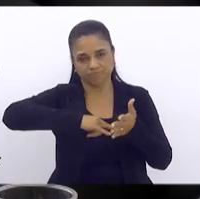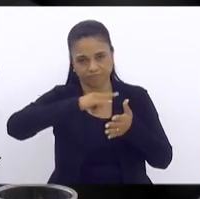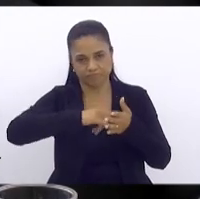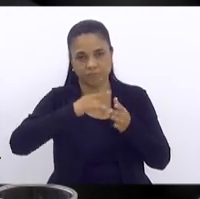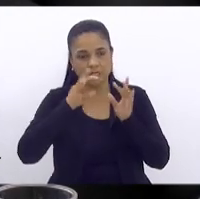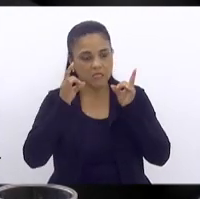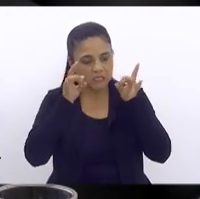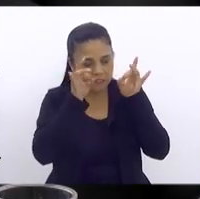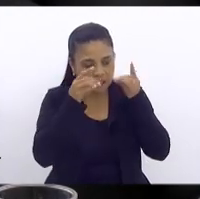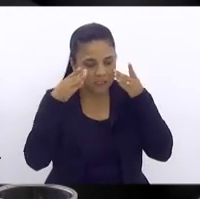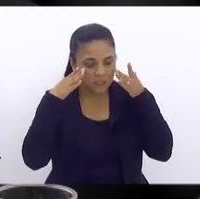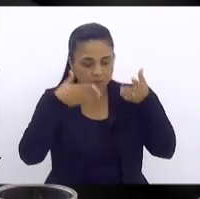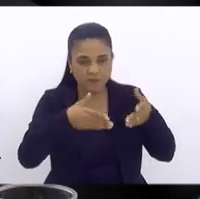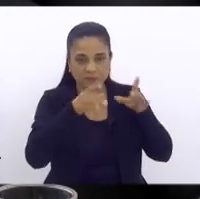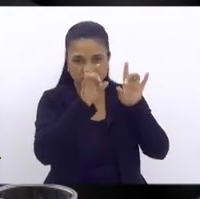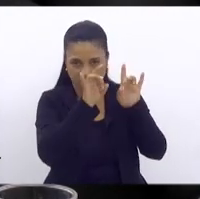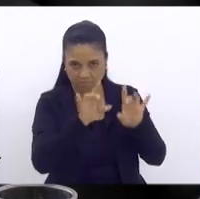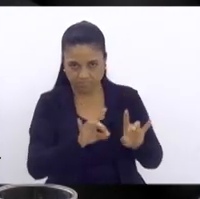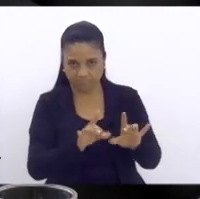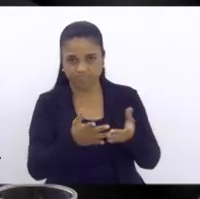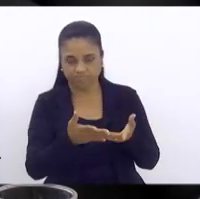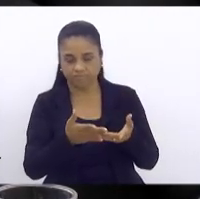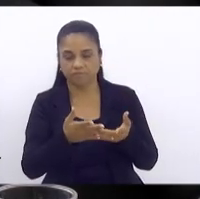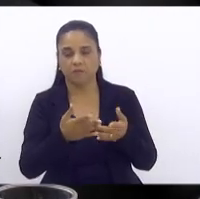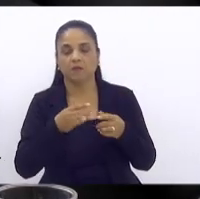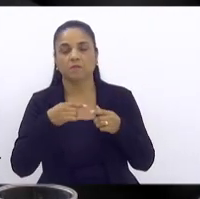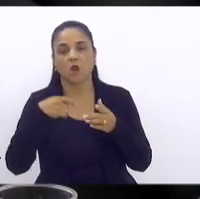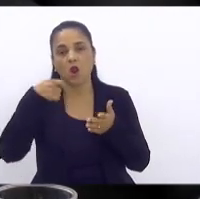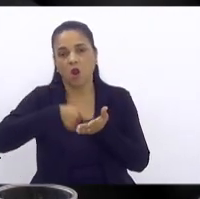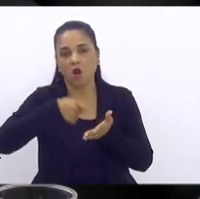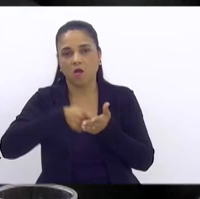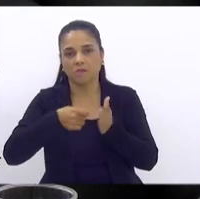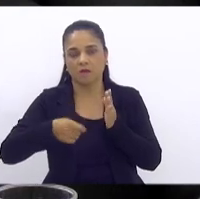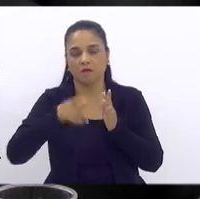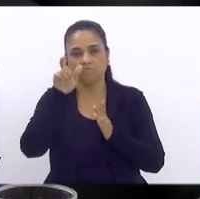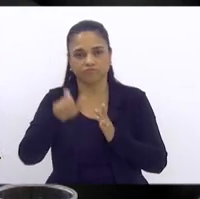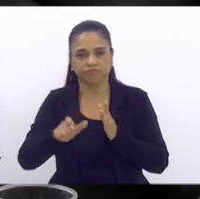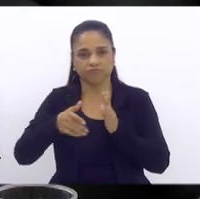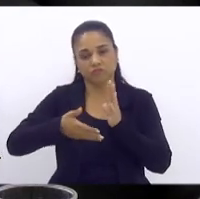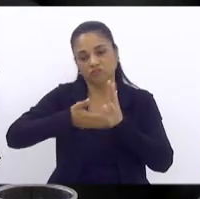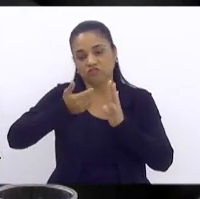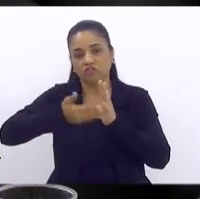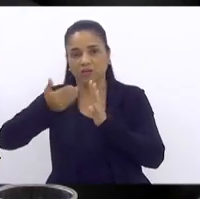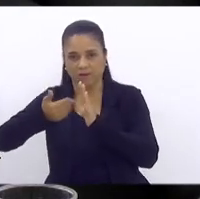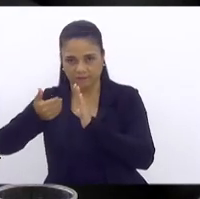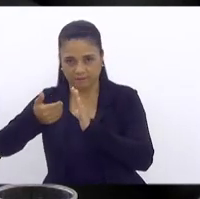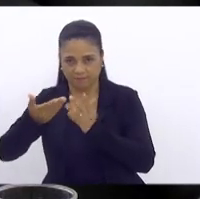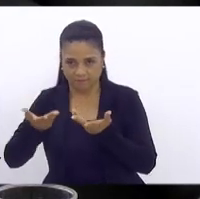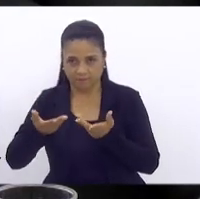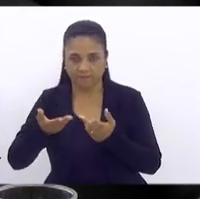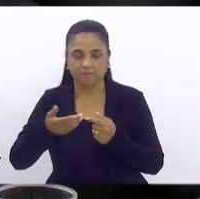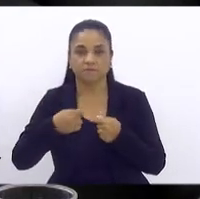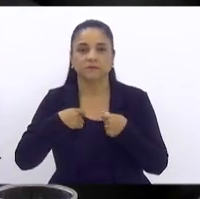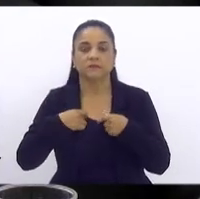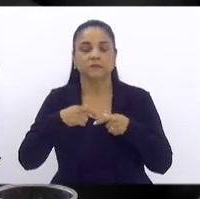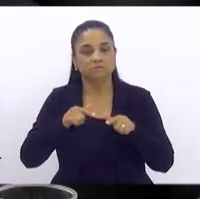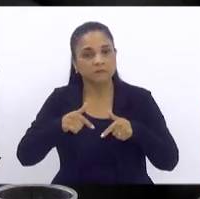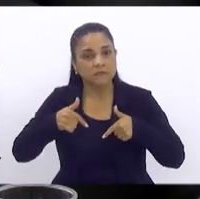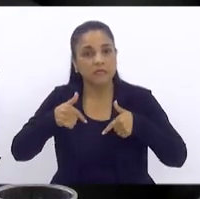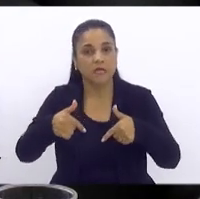retirar, obrigar o provedor a, né, retirar aquela informação, porque a Lei Maria da Penha tem essa facilidade, né, precisa ser mais ágil,